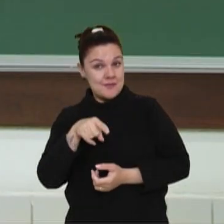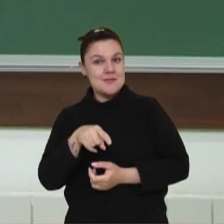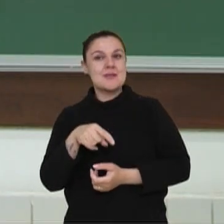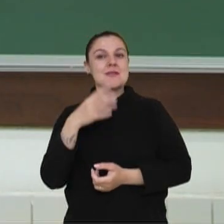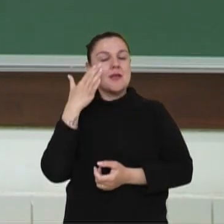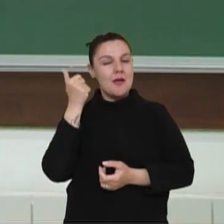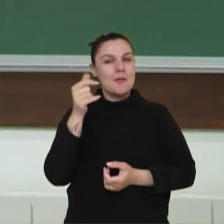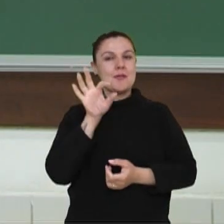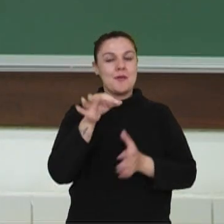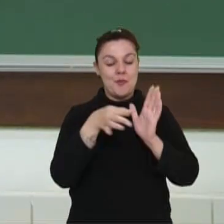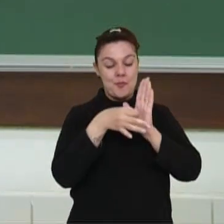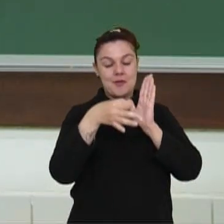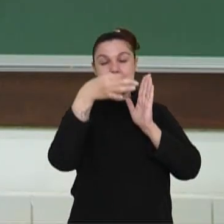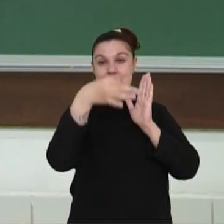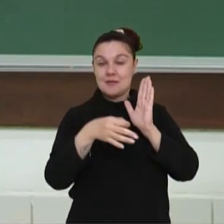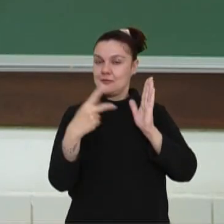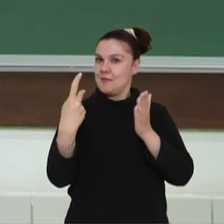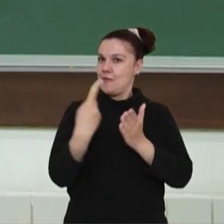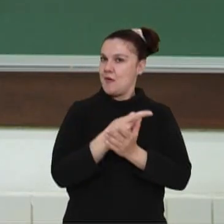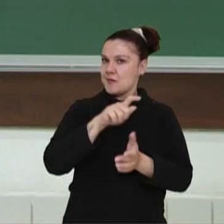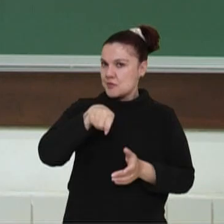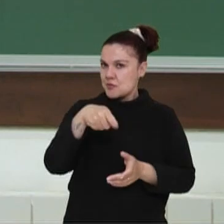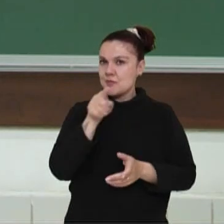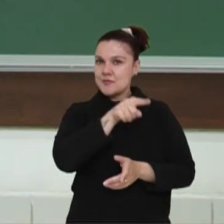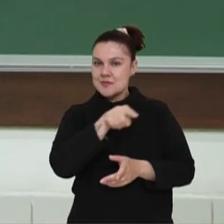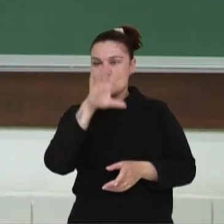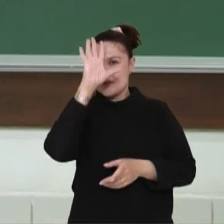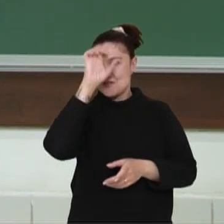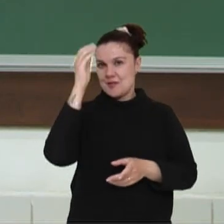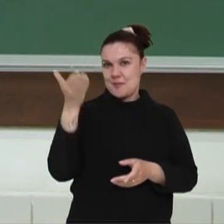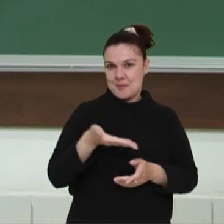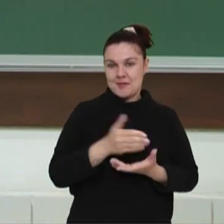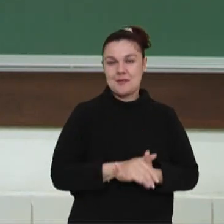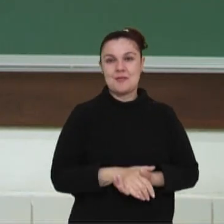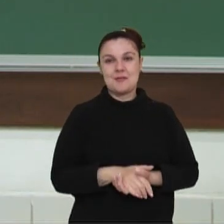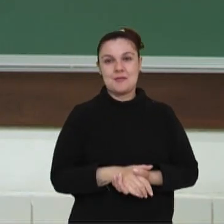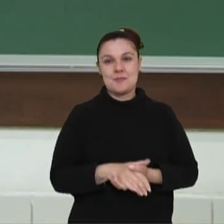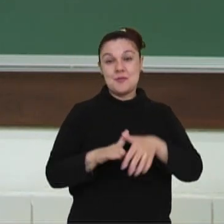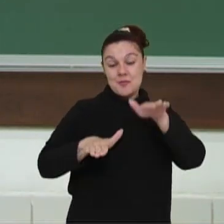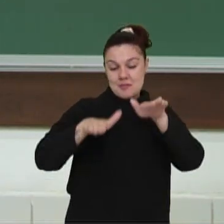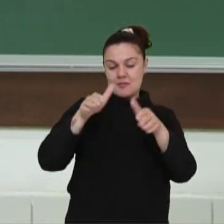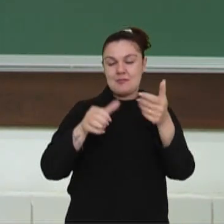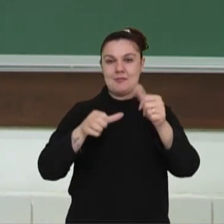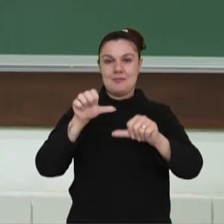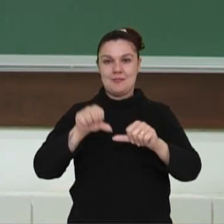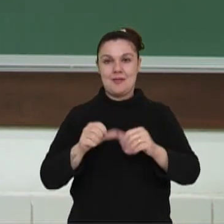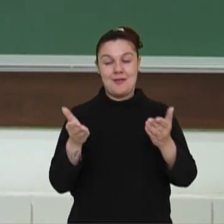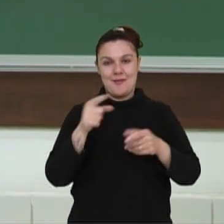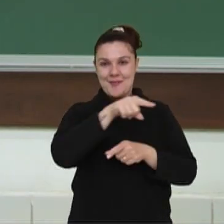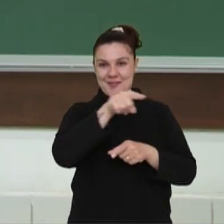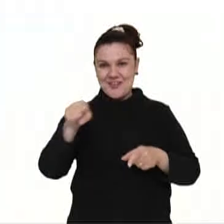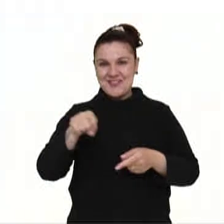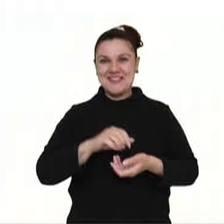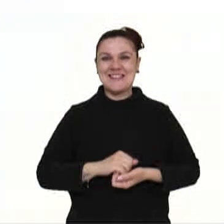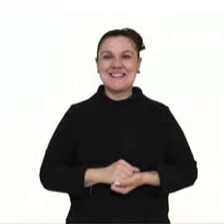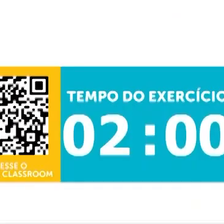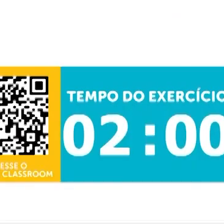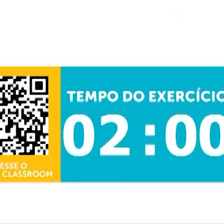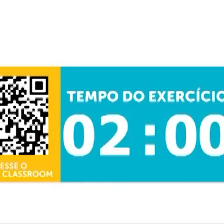a opinião da tirinha está correta conforme o que vocês aprenderam sobre equilíbrio químico. Agora é com vocês.